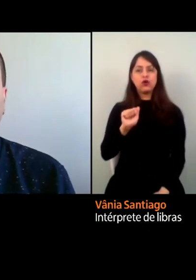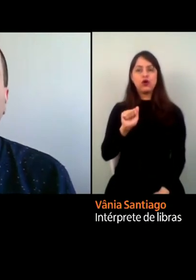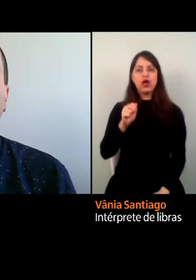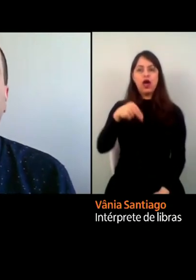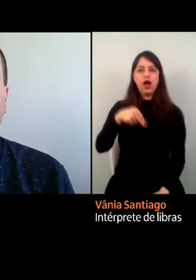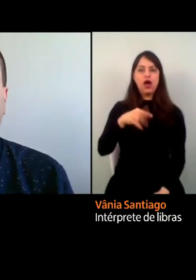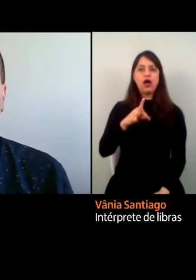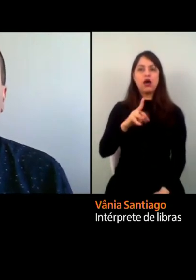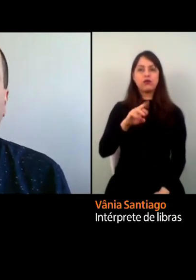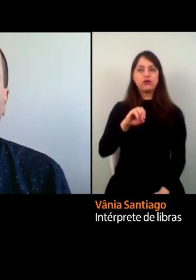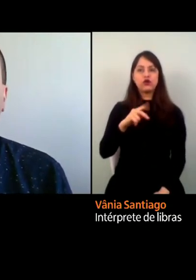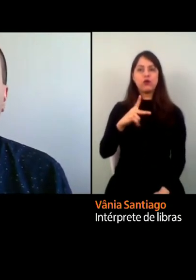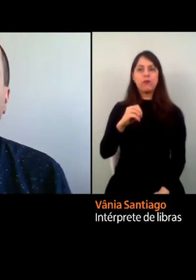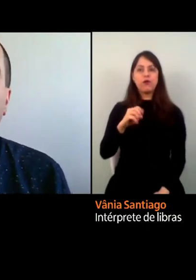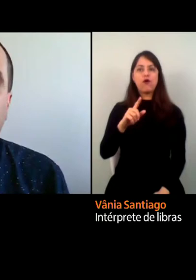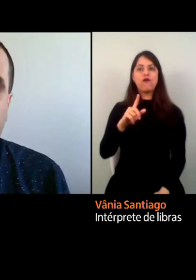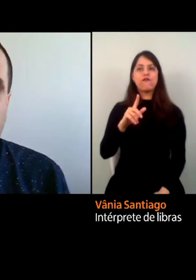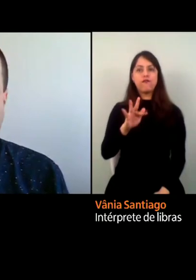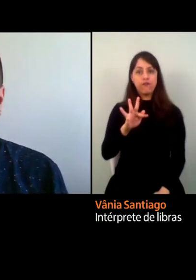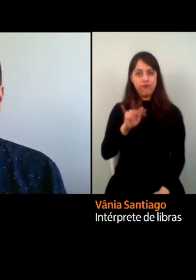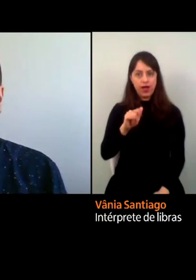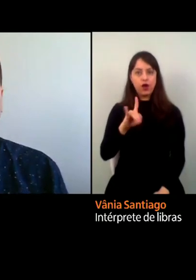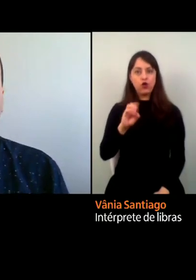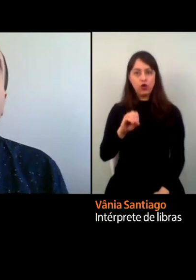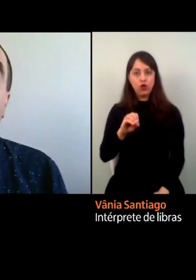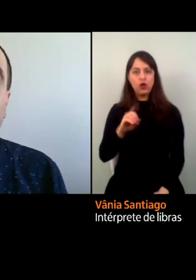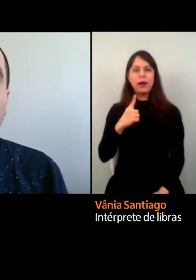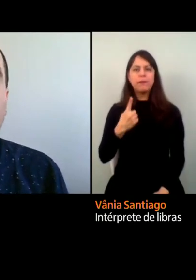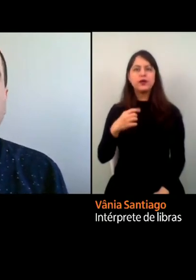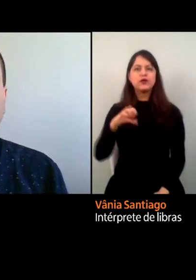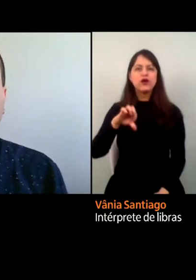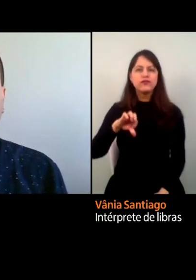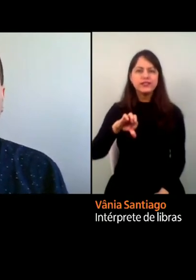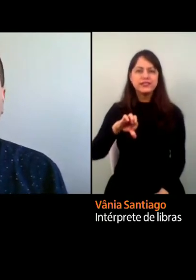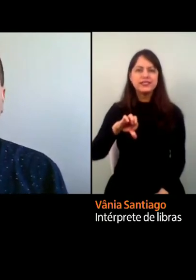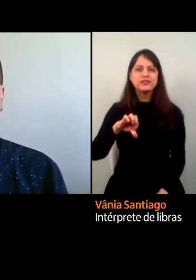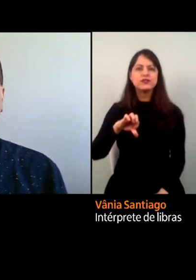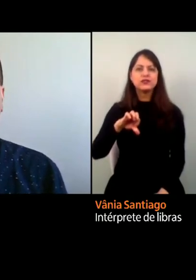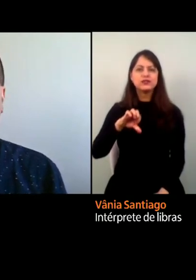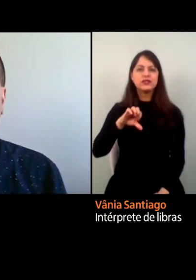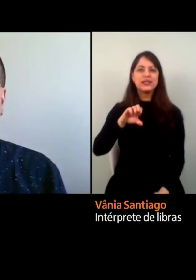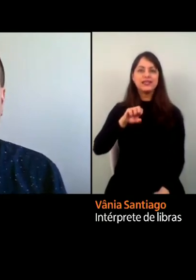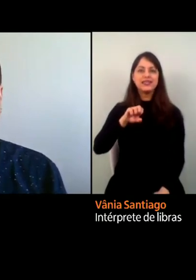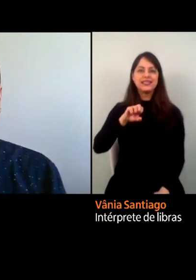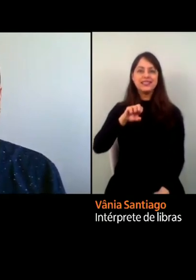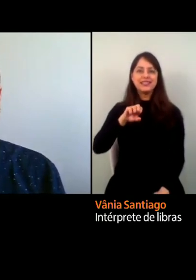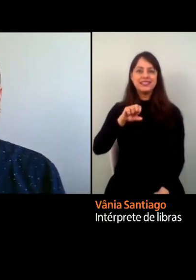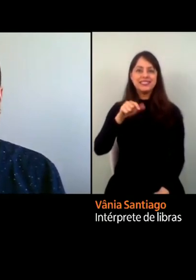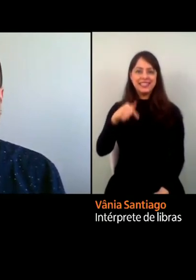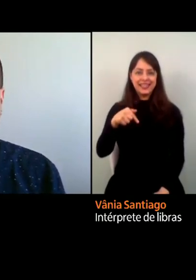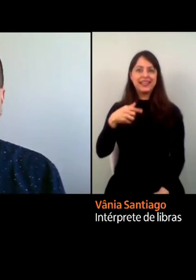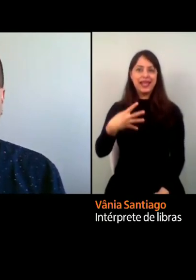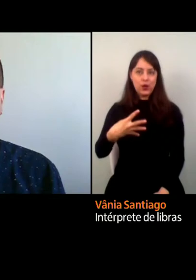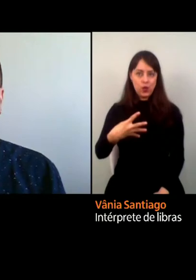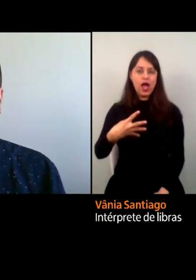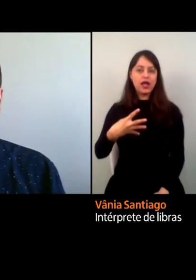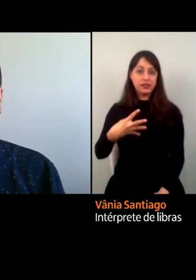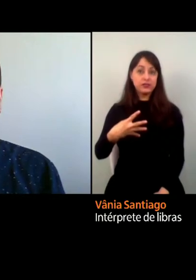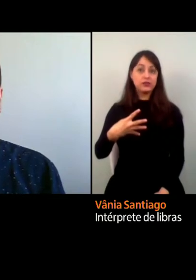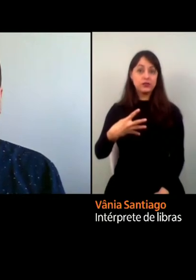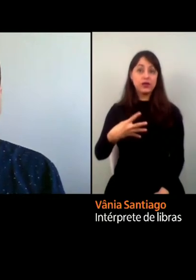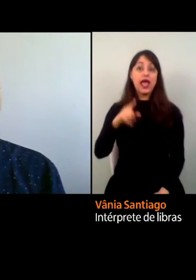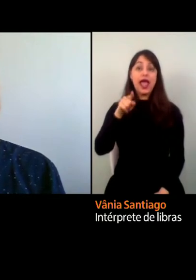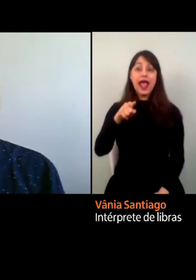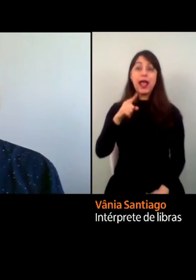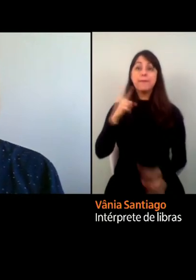374 da deglutição do Bispo Sardinha. Estampado no primeiro número da Revista de Antropofagia,